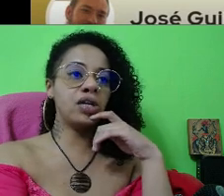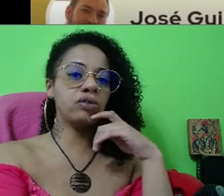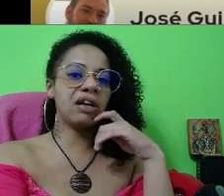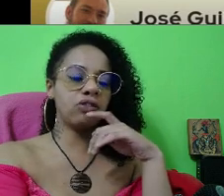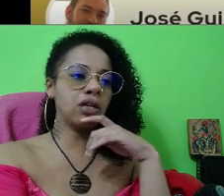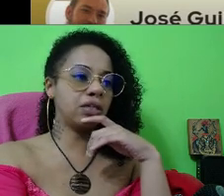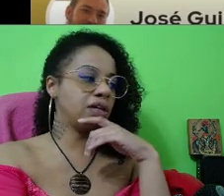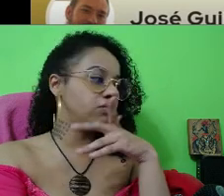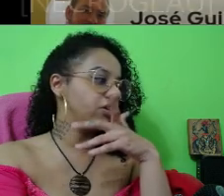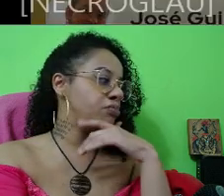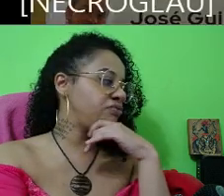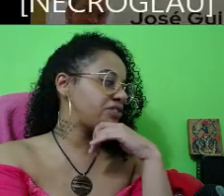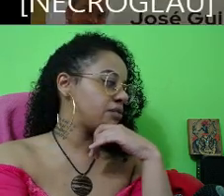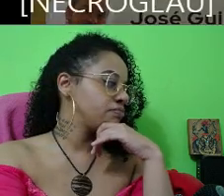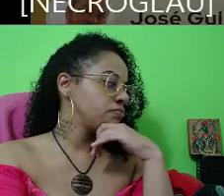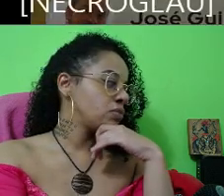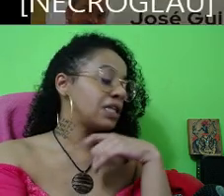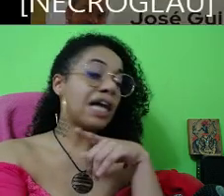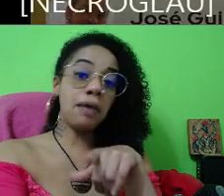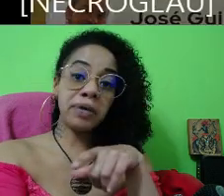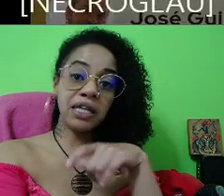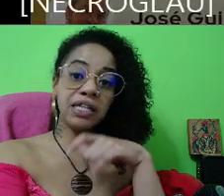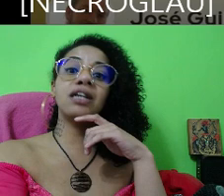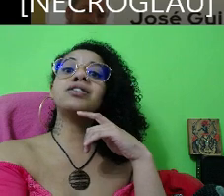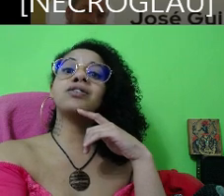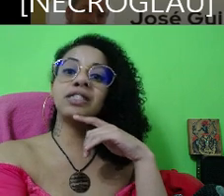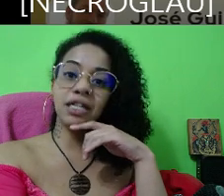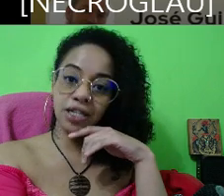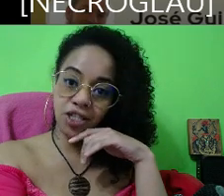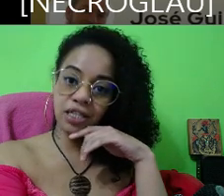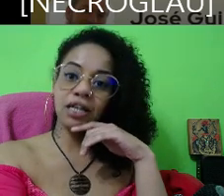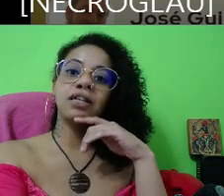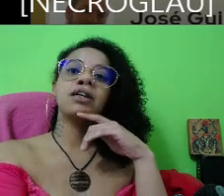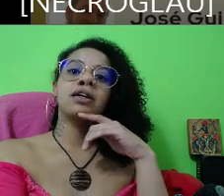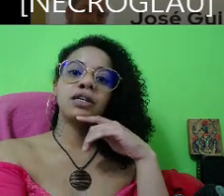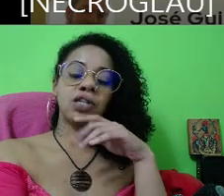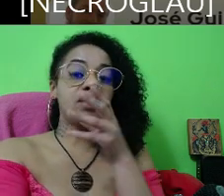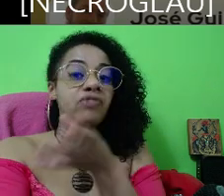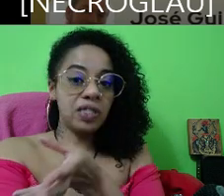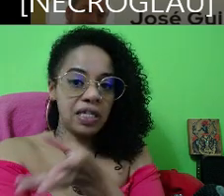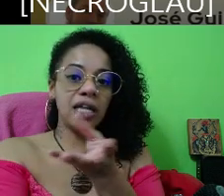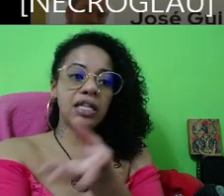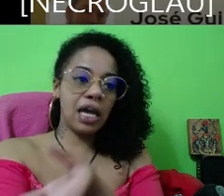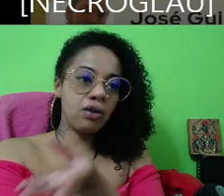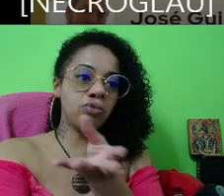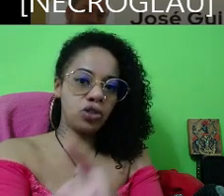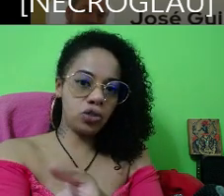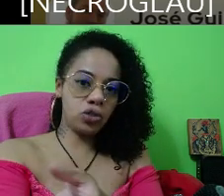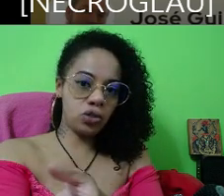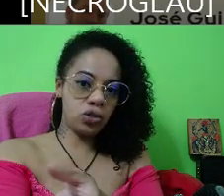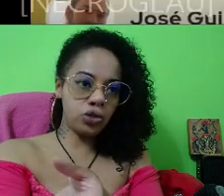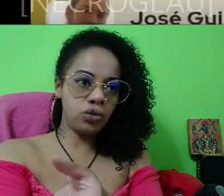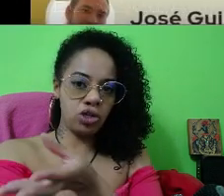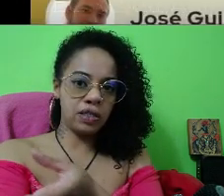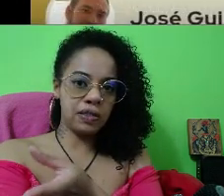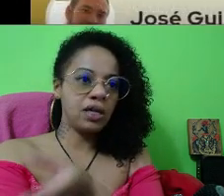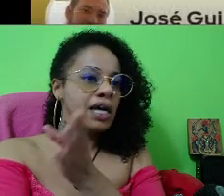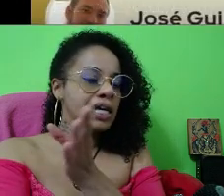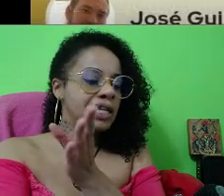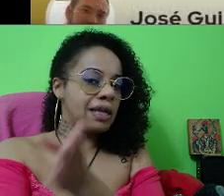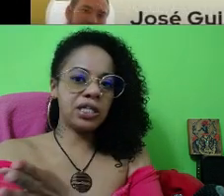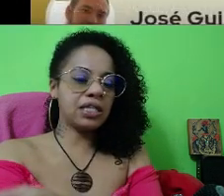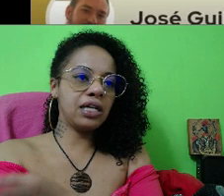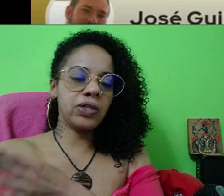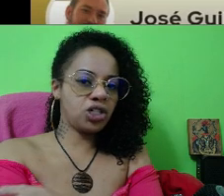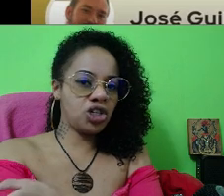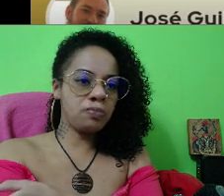o microfone dele não tava rolando aí não deu para ele ficar na época das eleições Você acredita só que você tem um discurso que eu disse